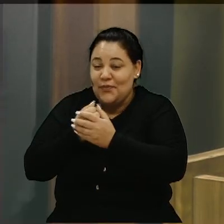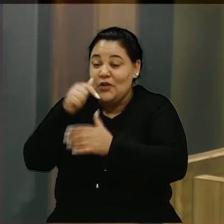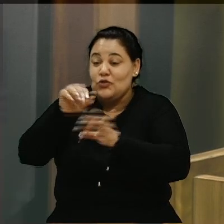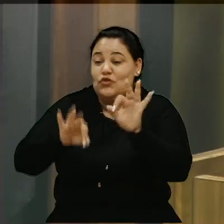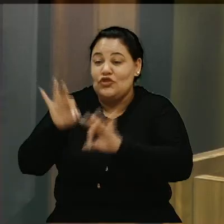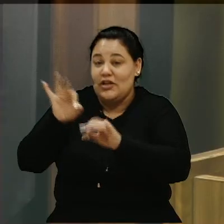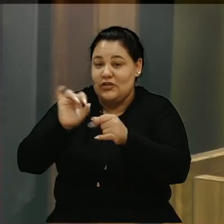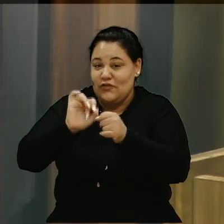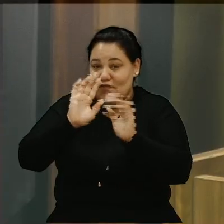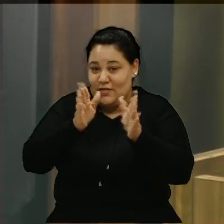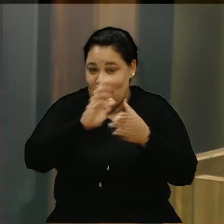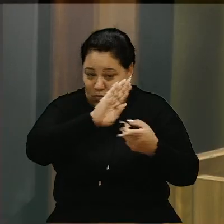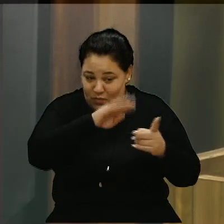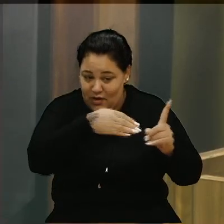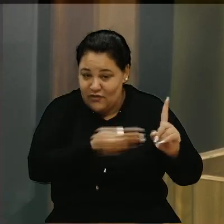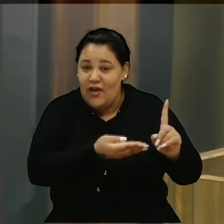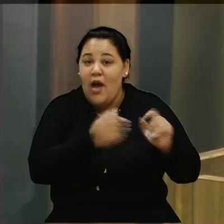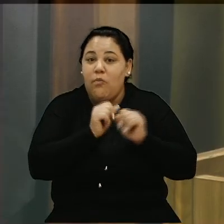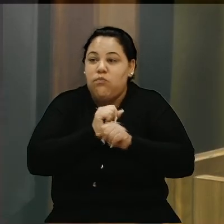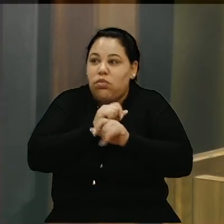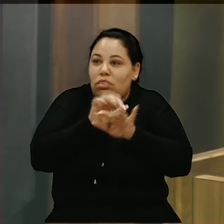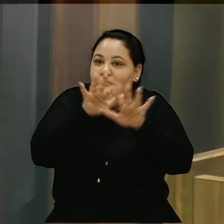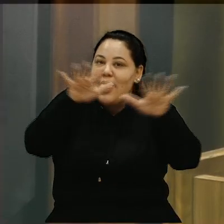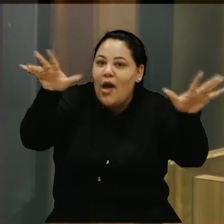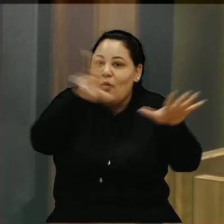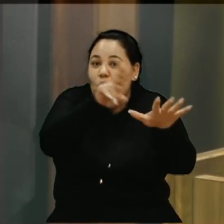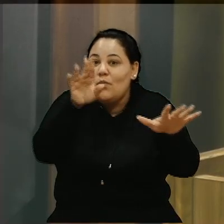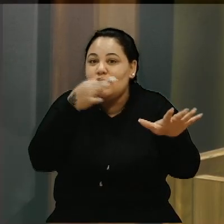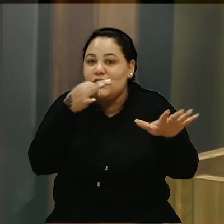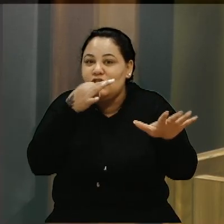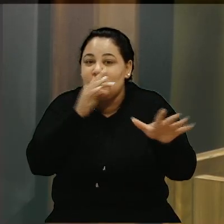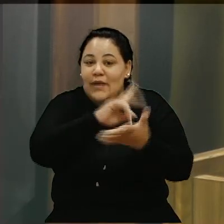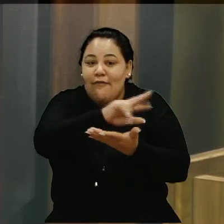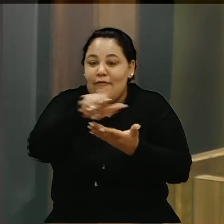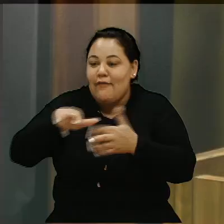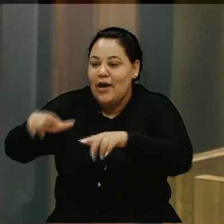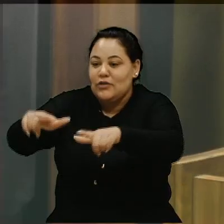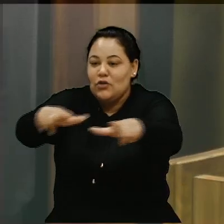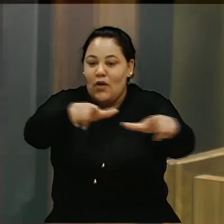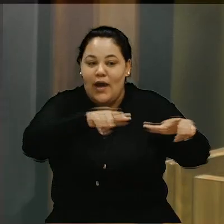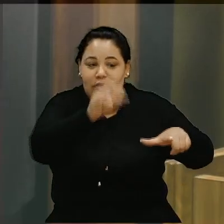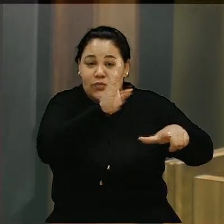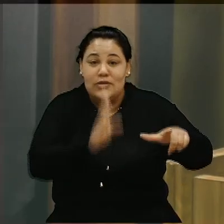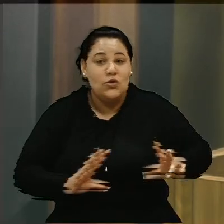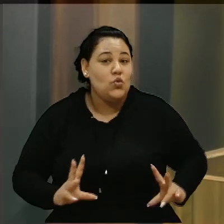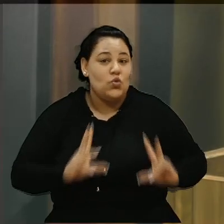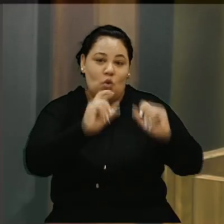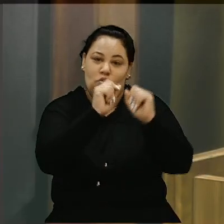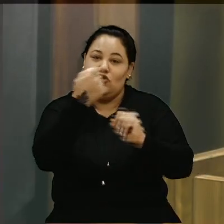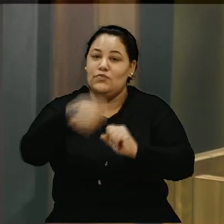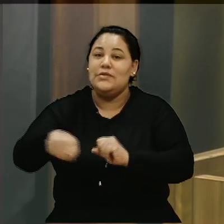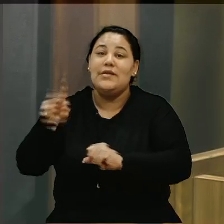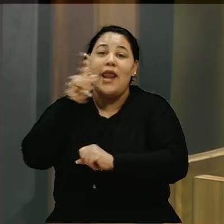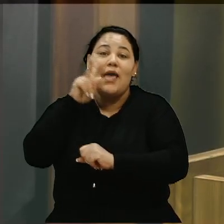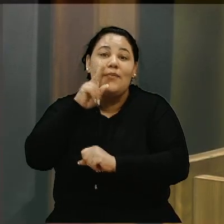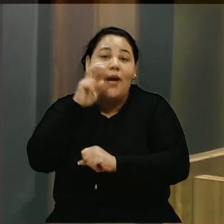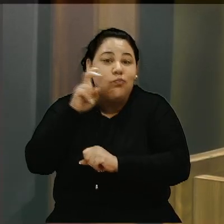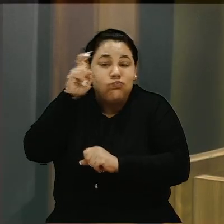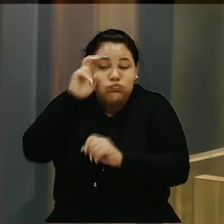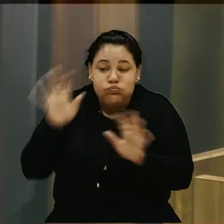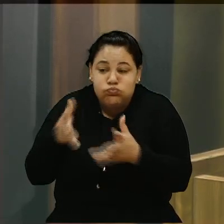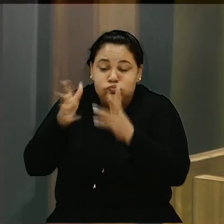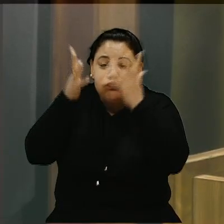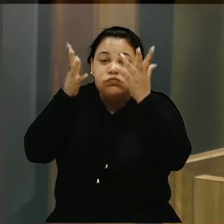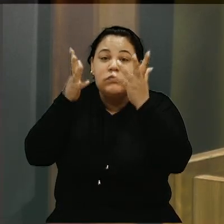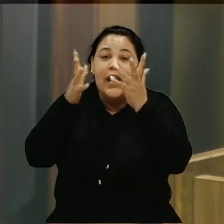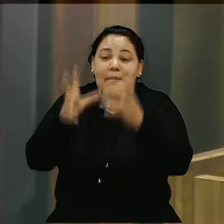alusão levaram o nome de Caxias para inúmeras regiões do estado e do Brasil. E devemos lembrar, o fomento à cultura gera pertencimento